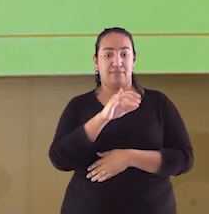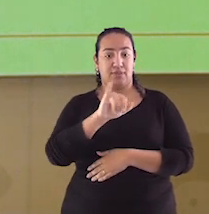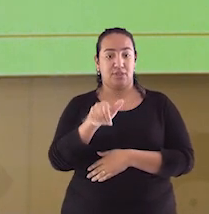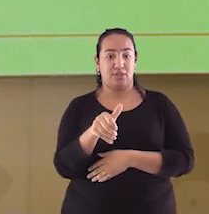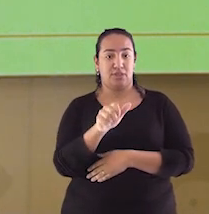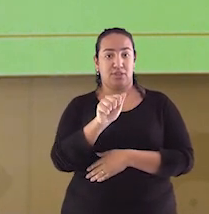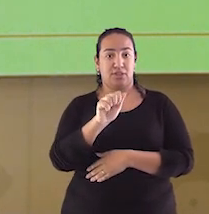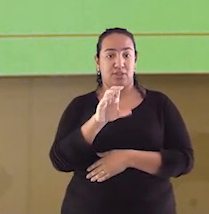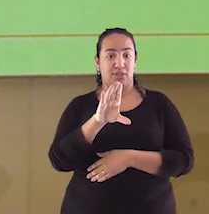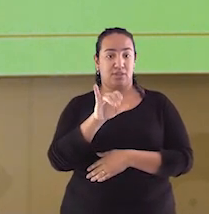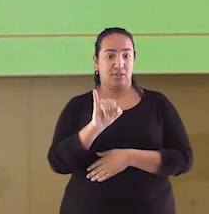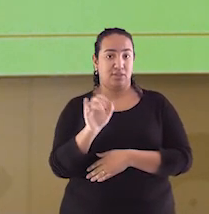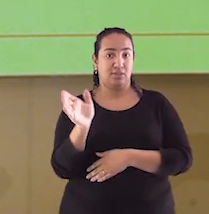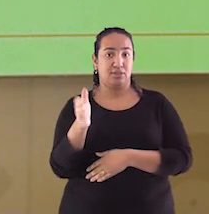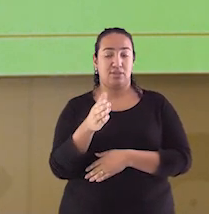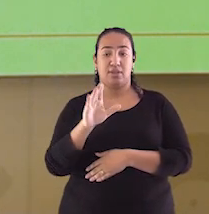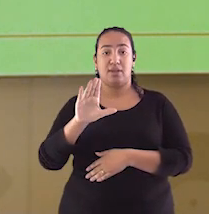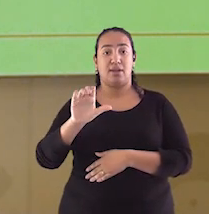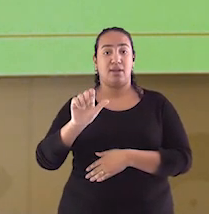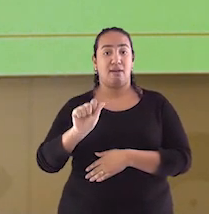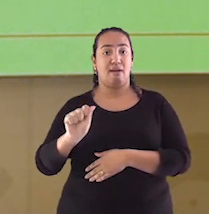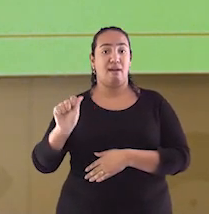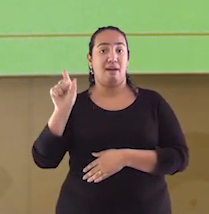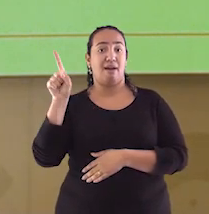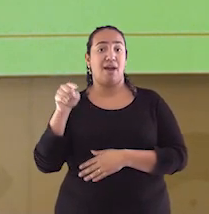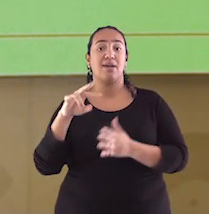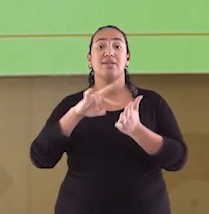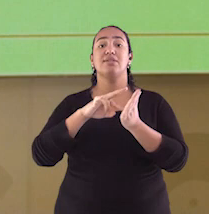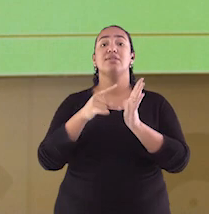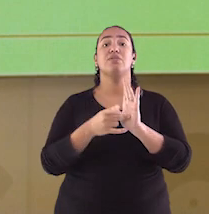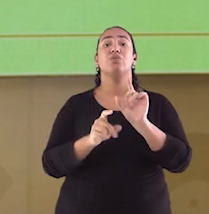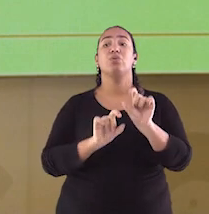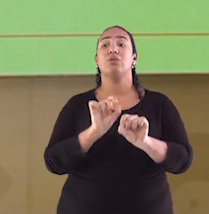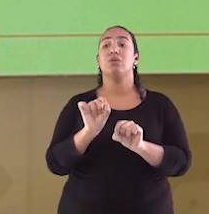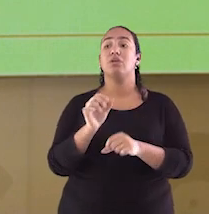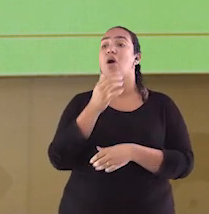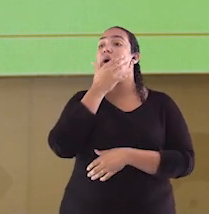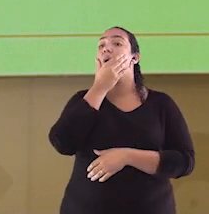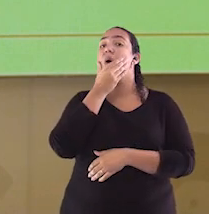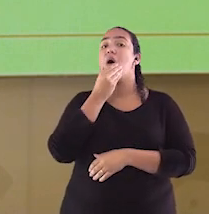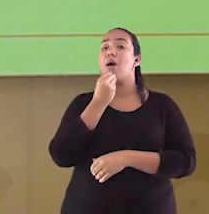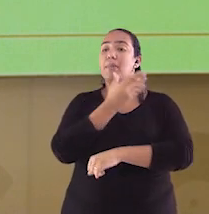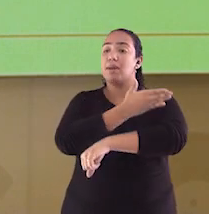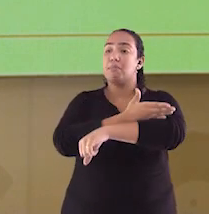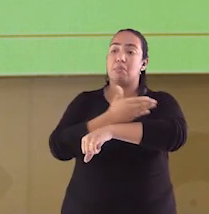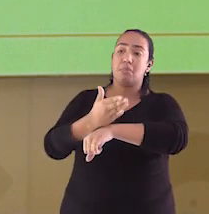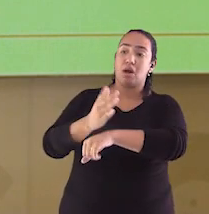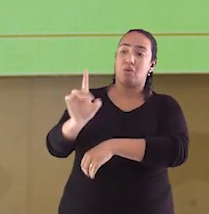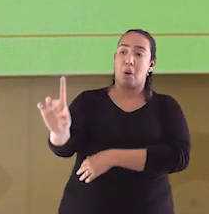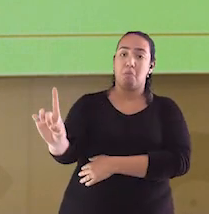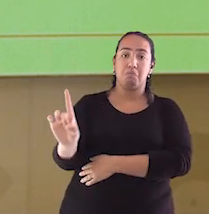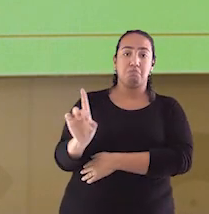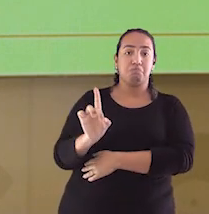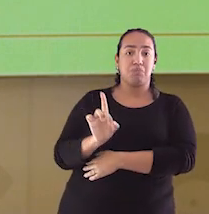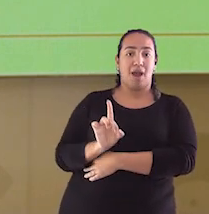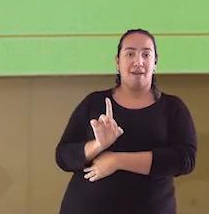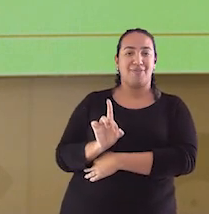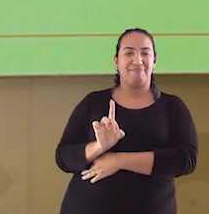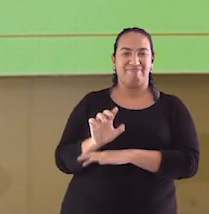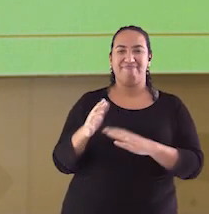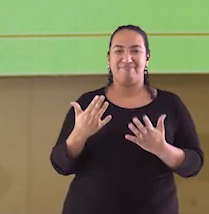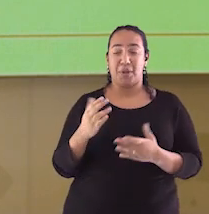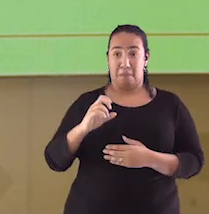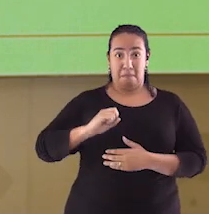Cari-Jaci Caá, que significa chegada do homem branco. A chegada